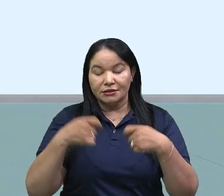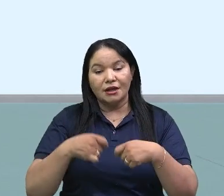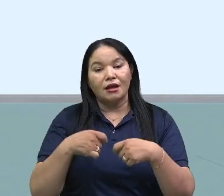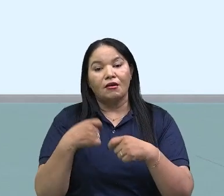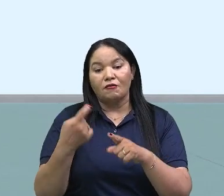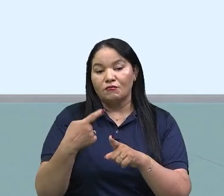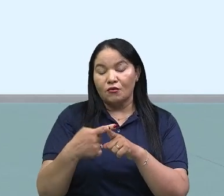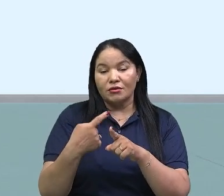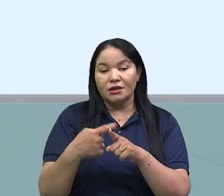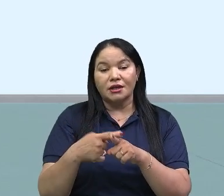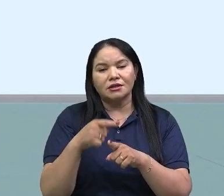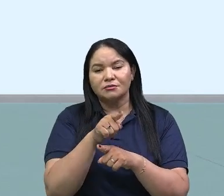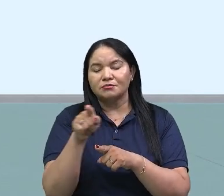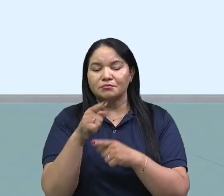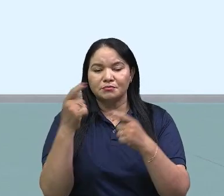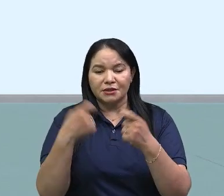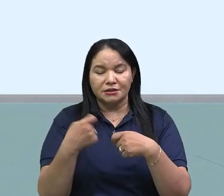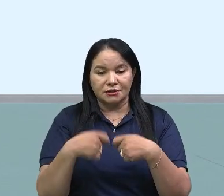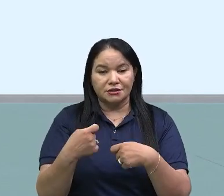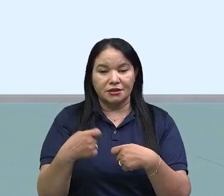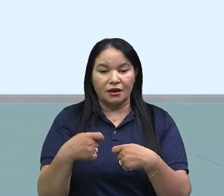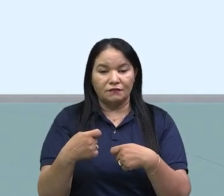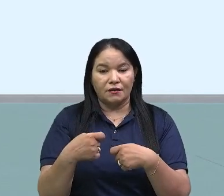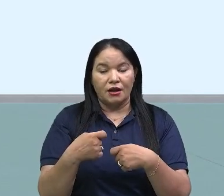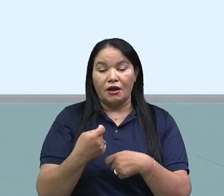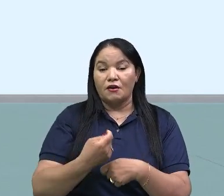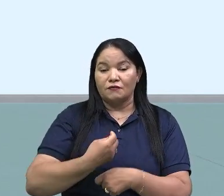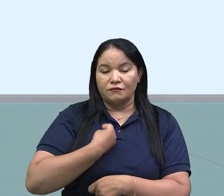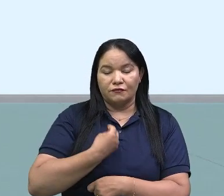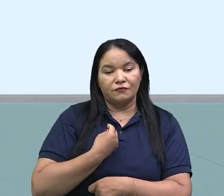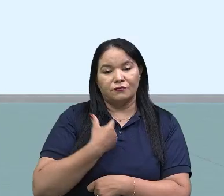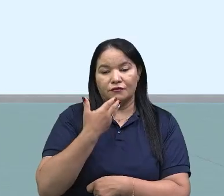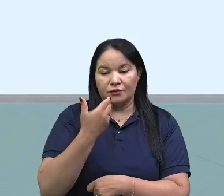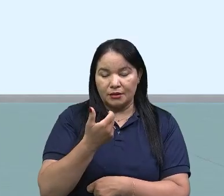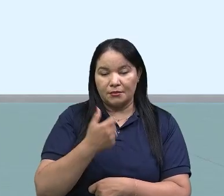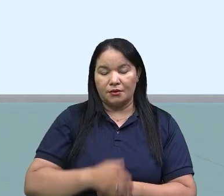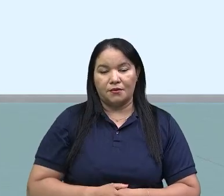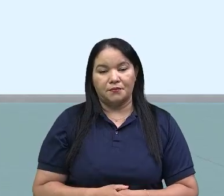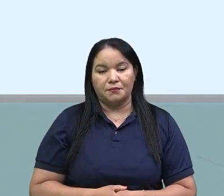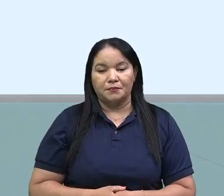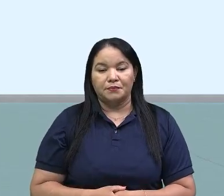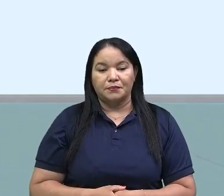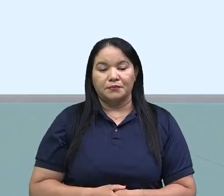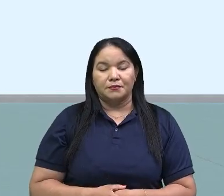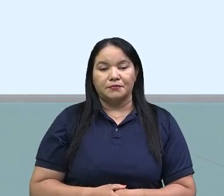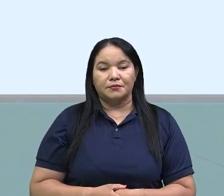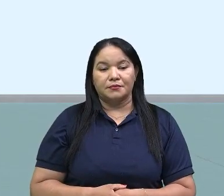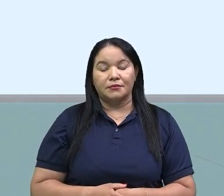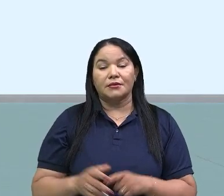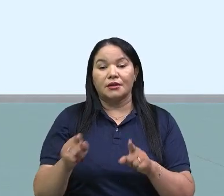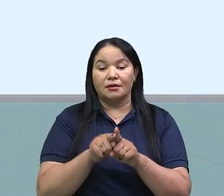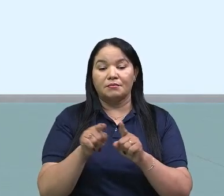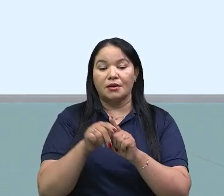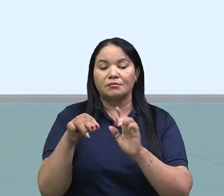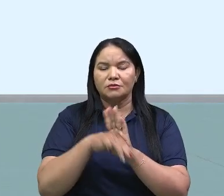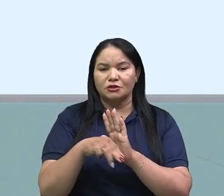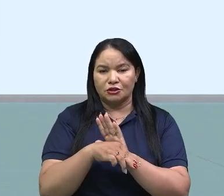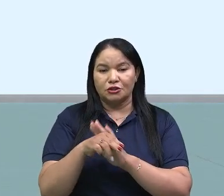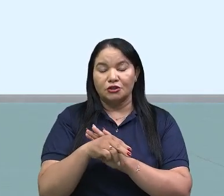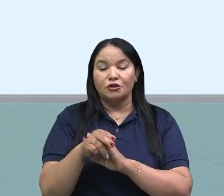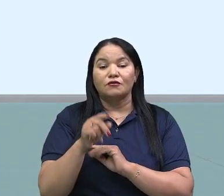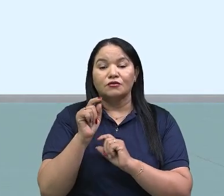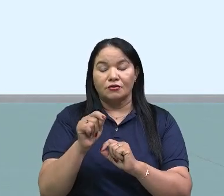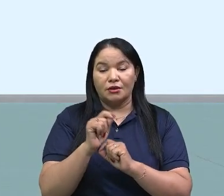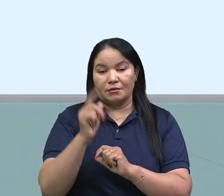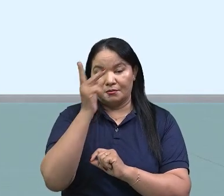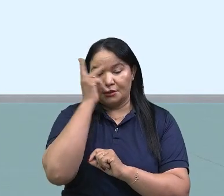eles precisam buscar novas, né, condições de vida. Então, vejam lá, os motivos que levam indivíduos a deixarem